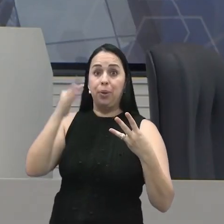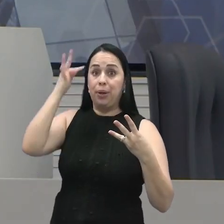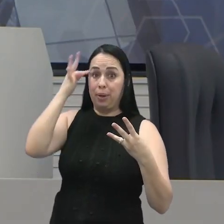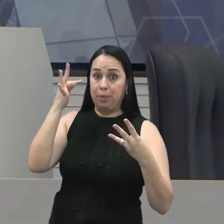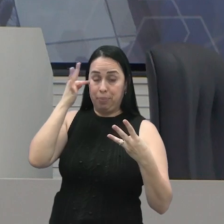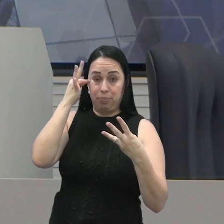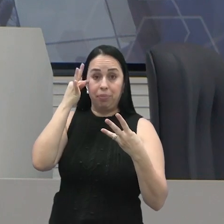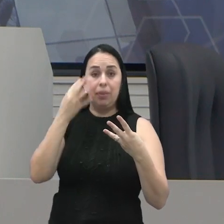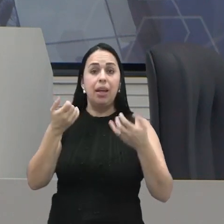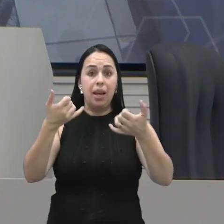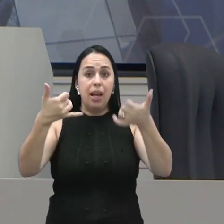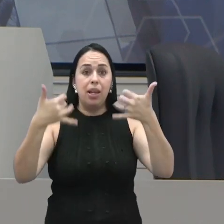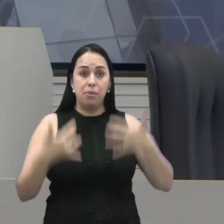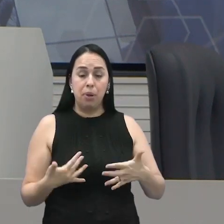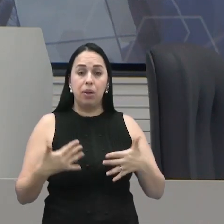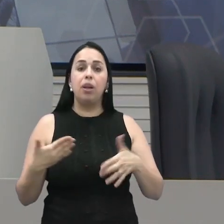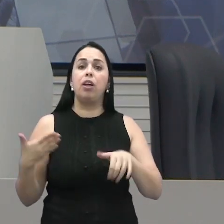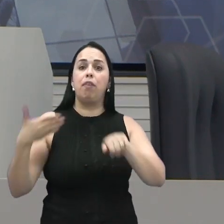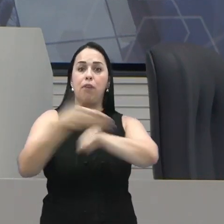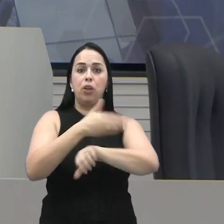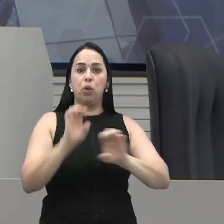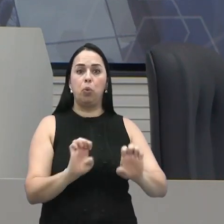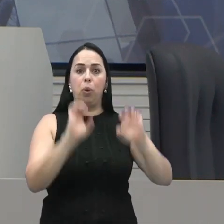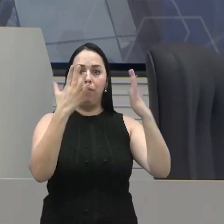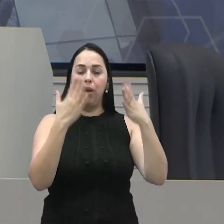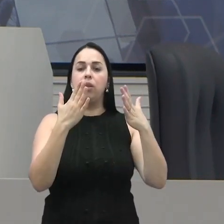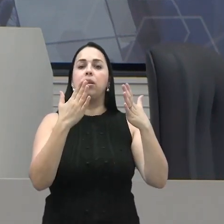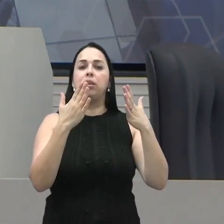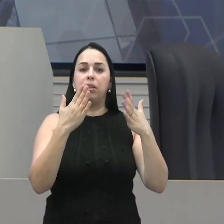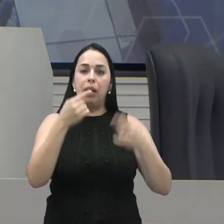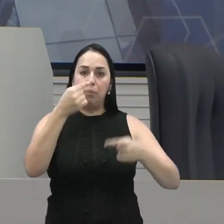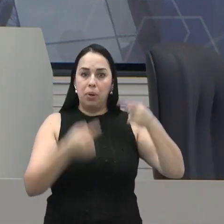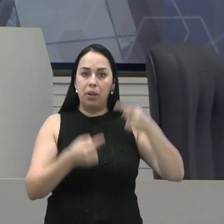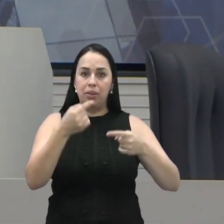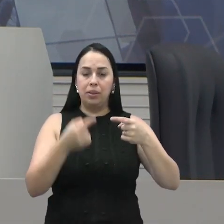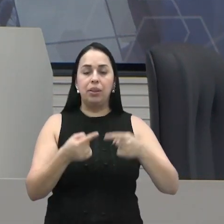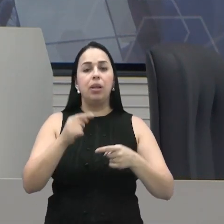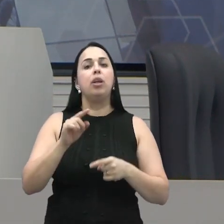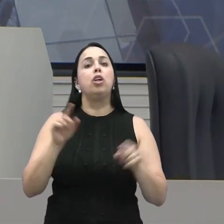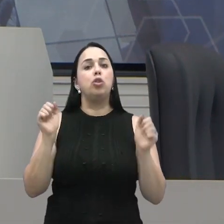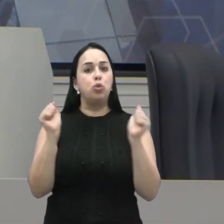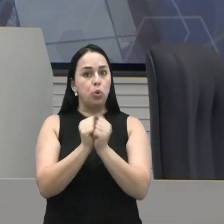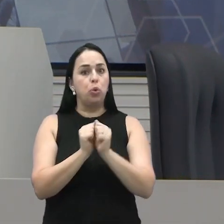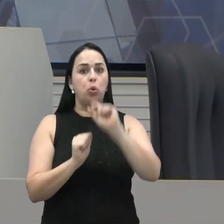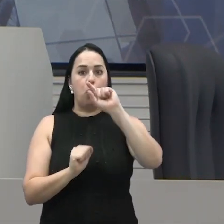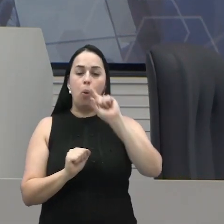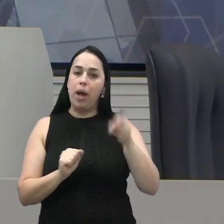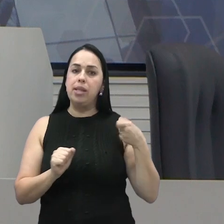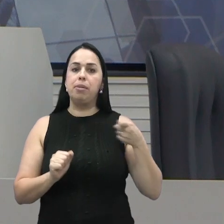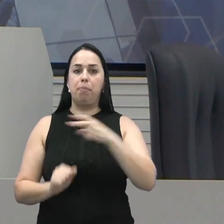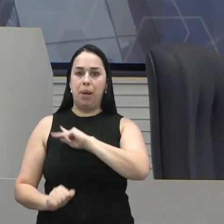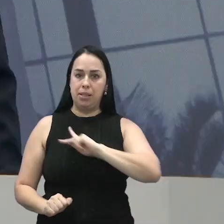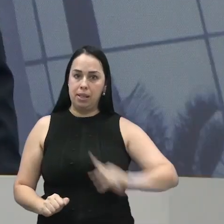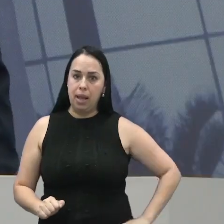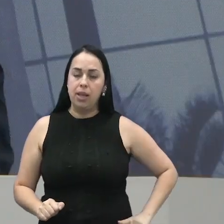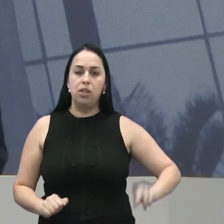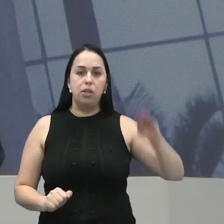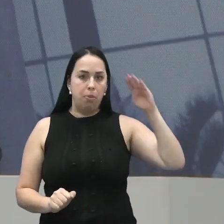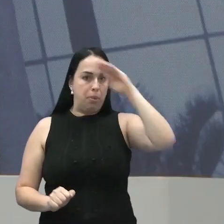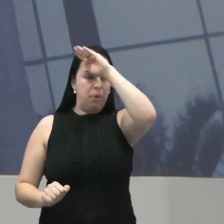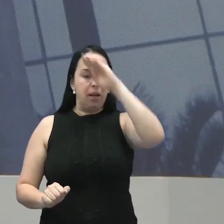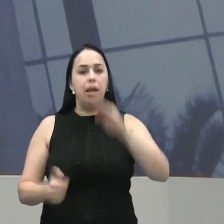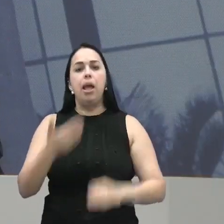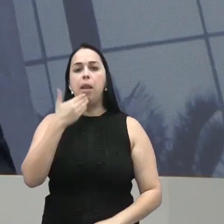Tomás Henrique. Ele informou que participou de um evento político que contou com a presença do ex-presidente Jair Bolsonaro, que